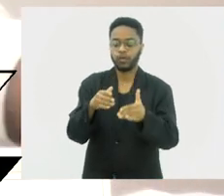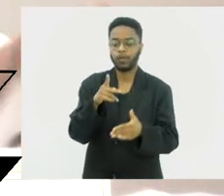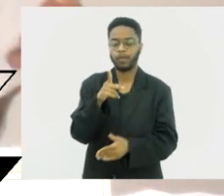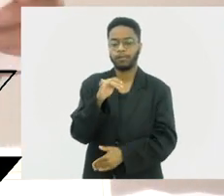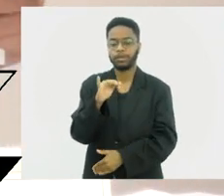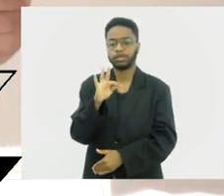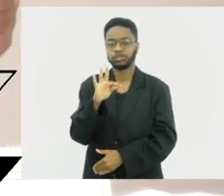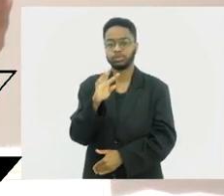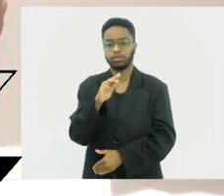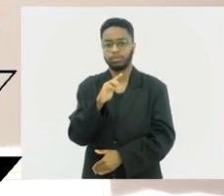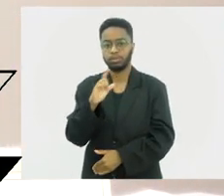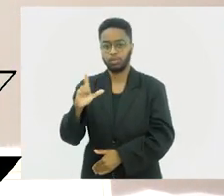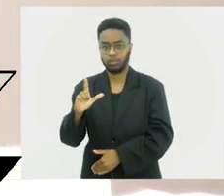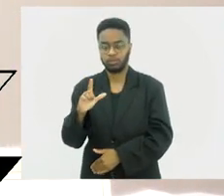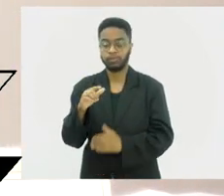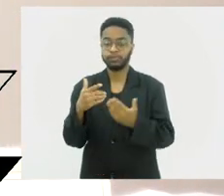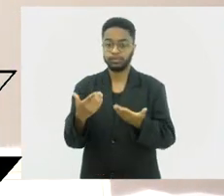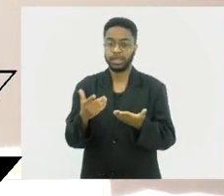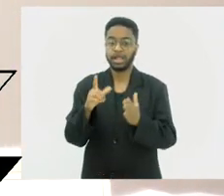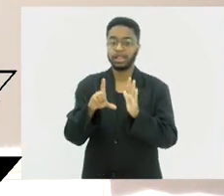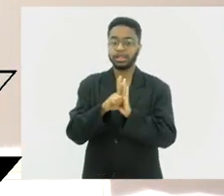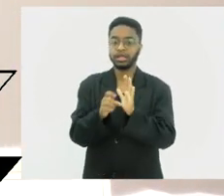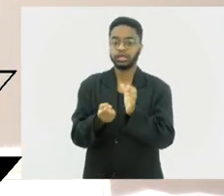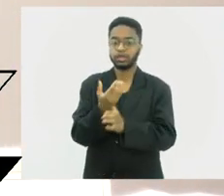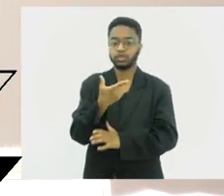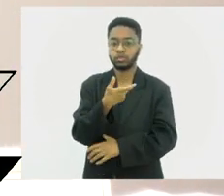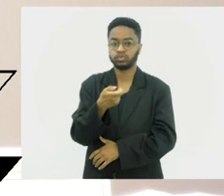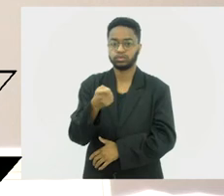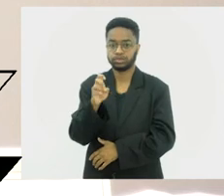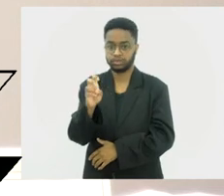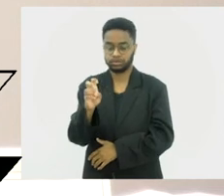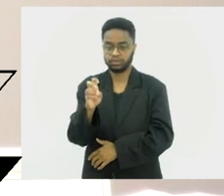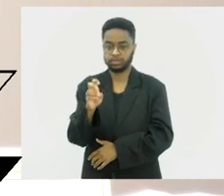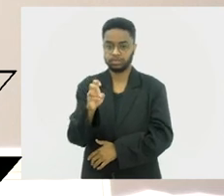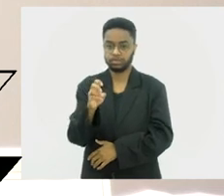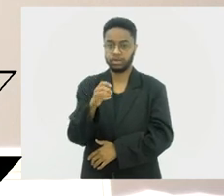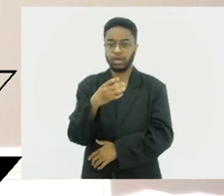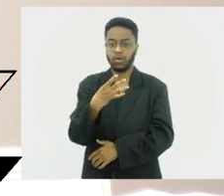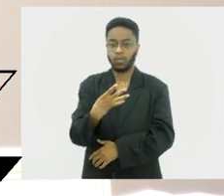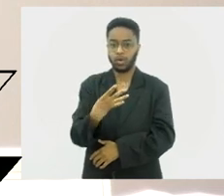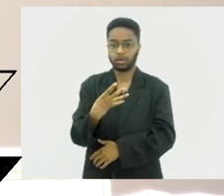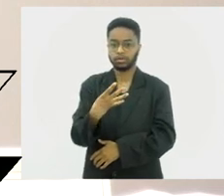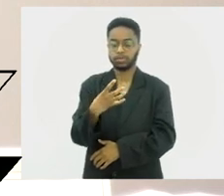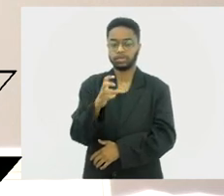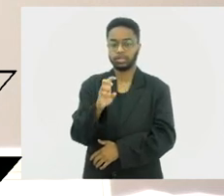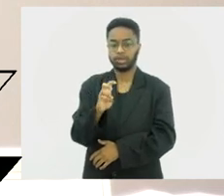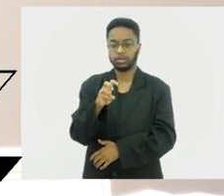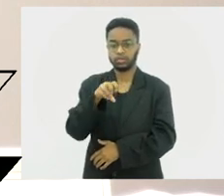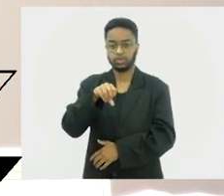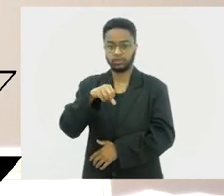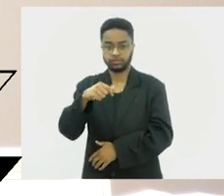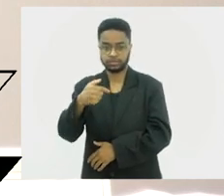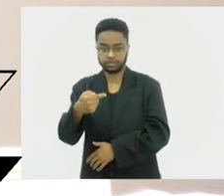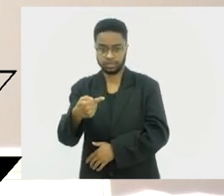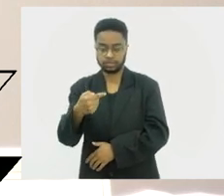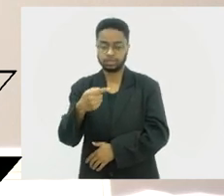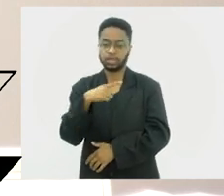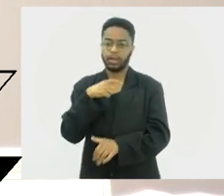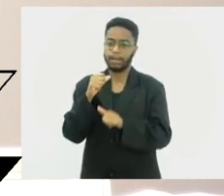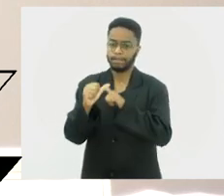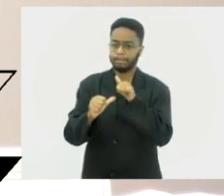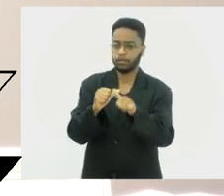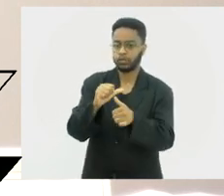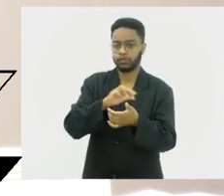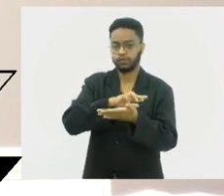lei de 2005, a Lei 4.597, que faz várias